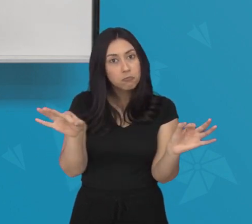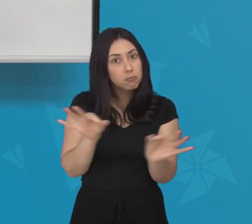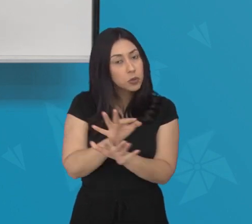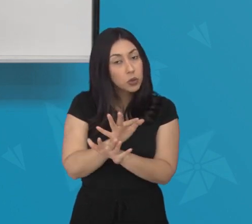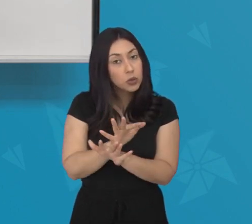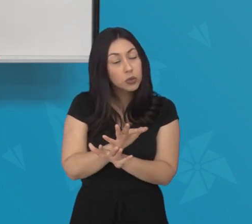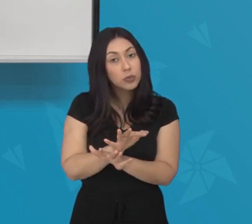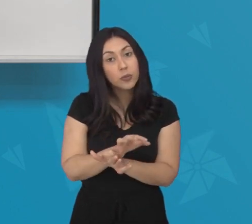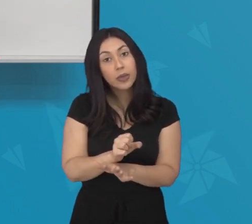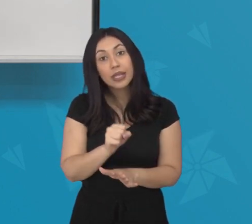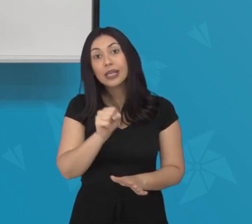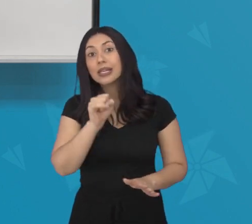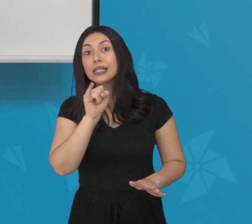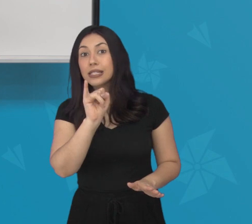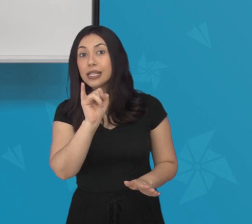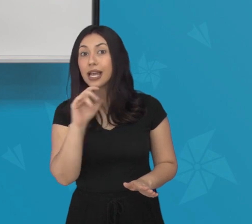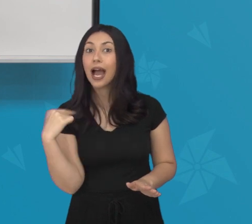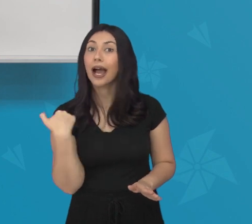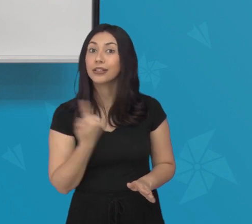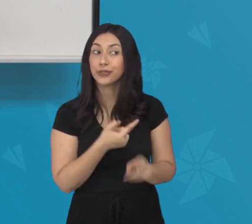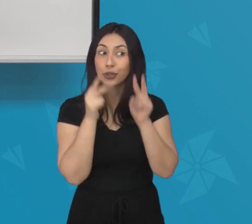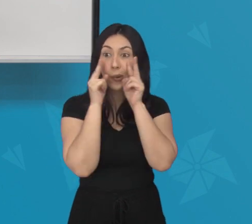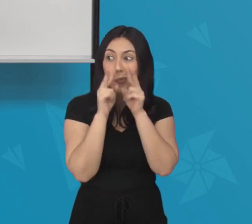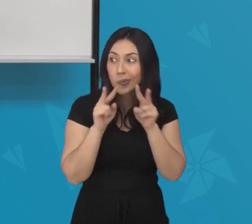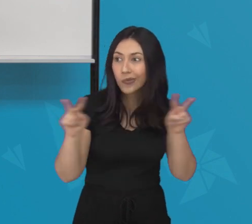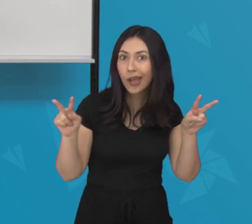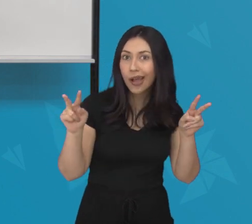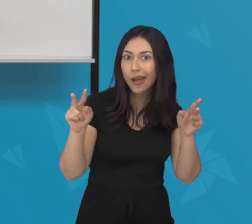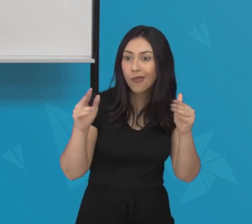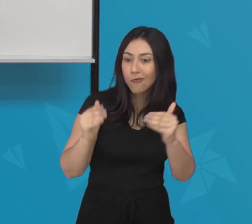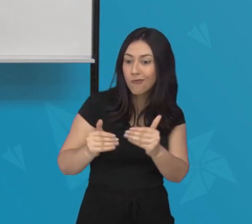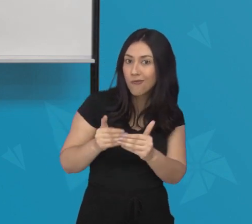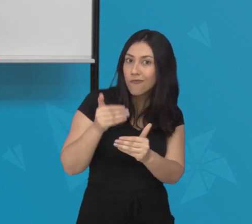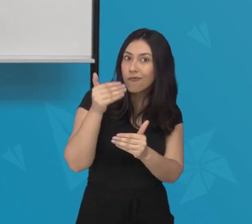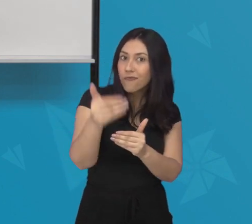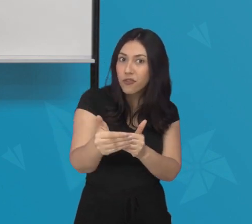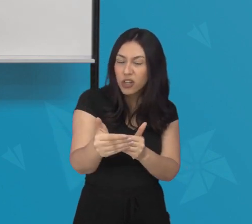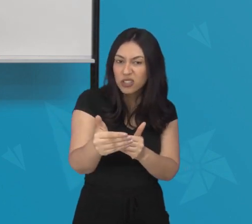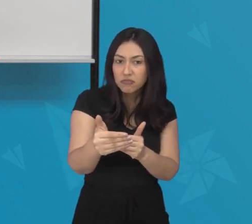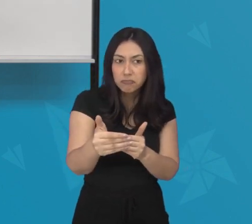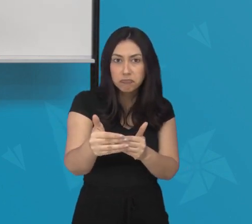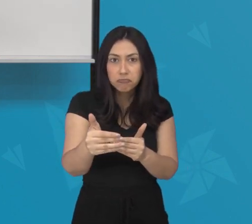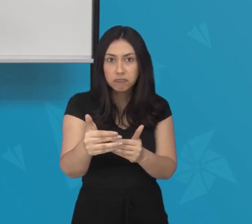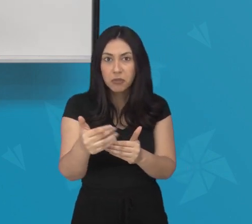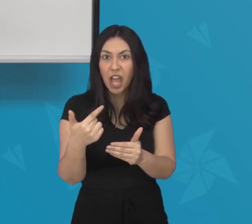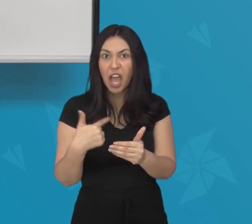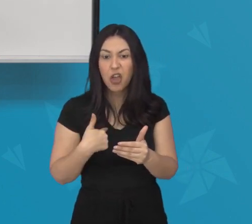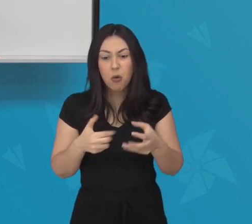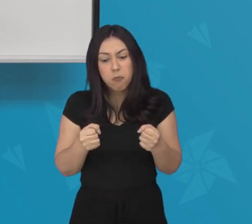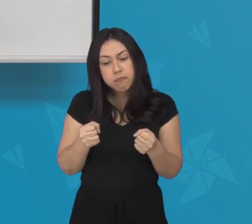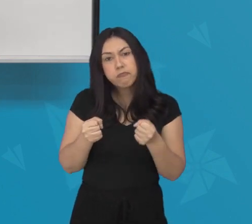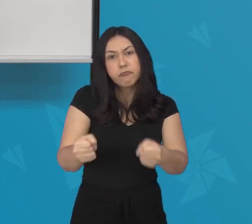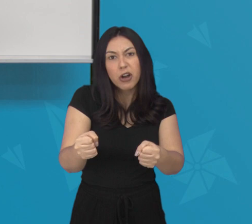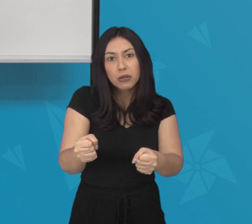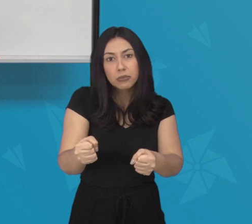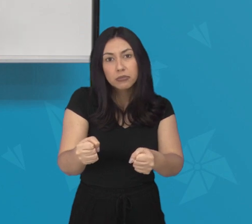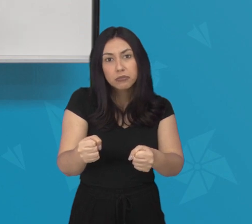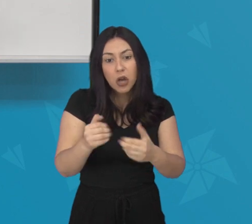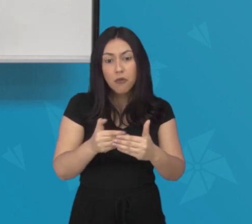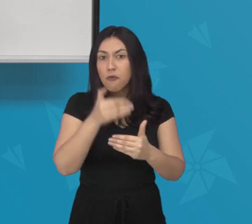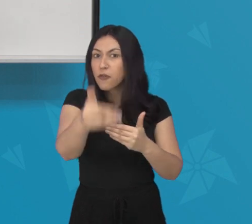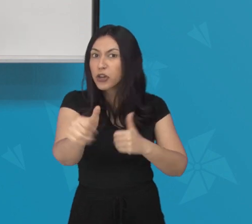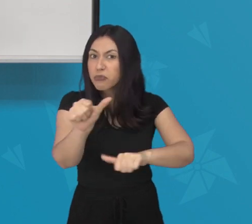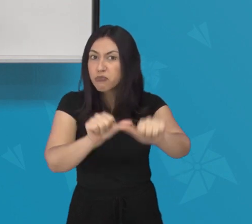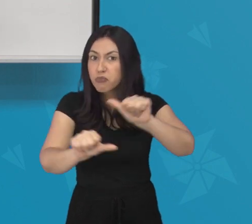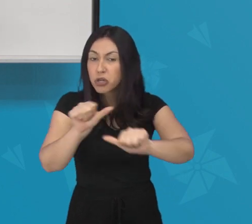Considerando um sistema, um referencial externo, essa força é indiferente. É uma força interna a esse sistema,